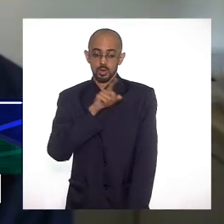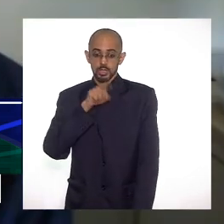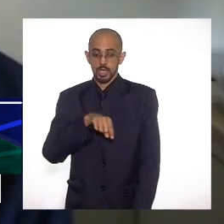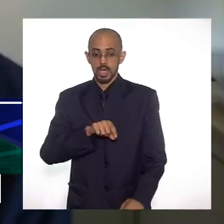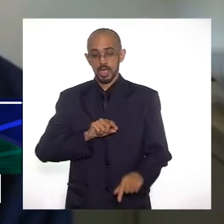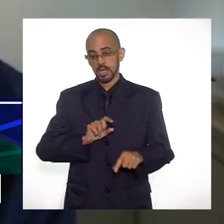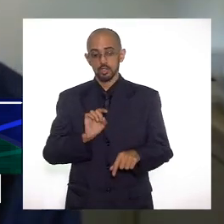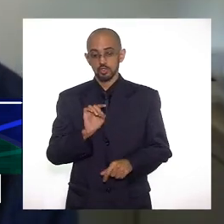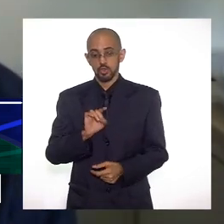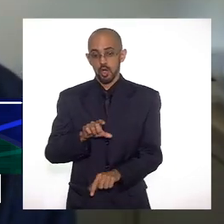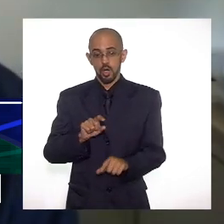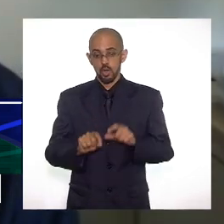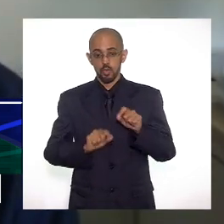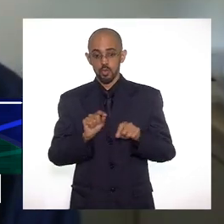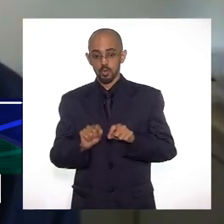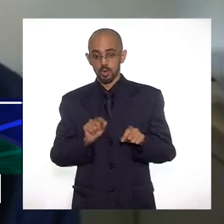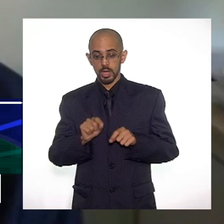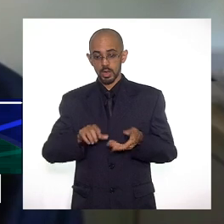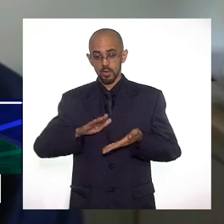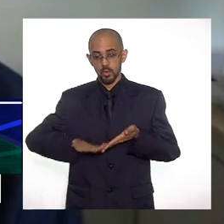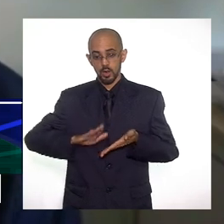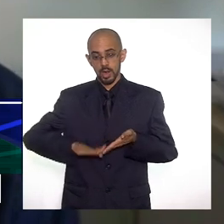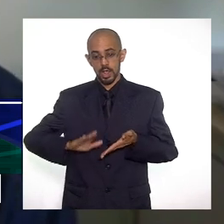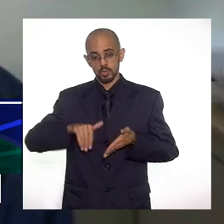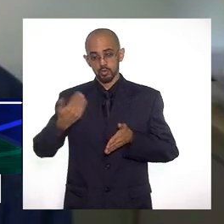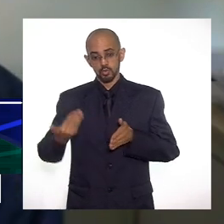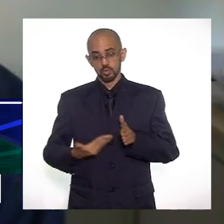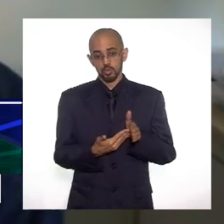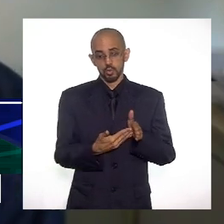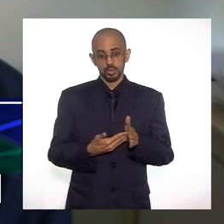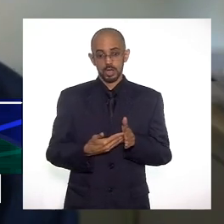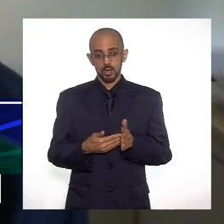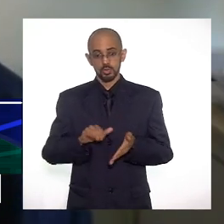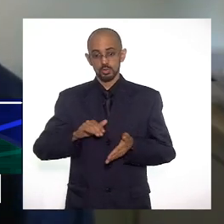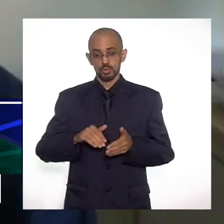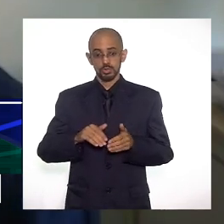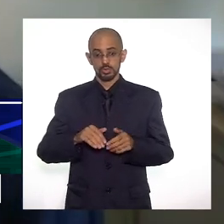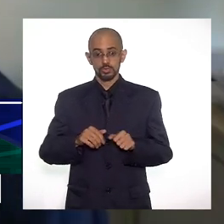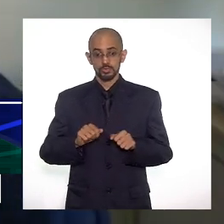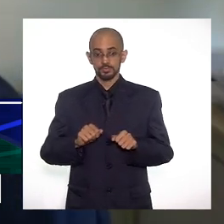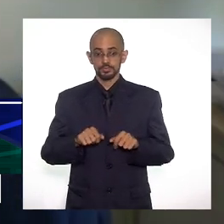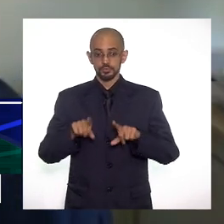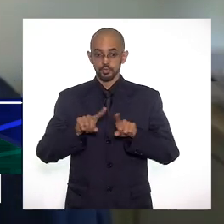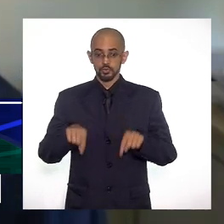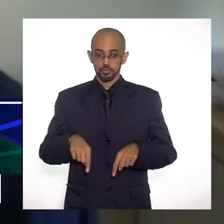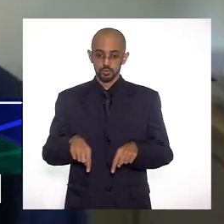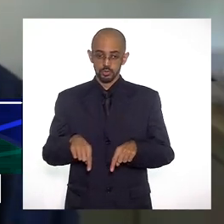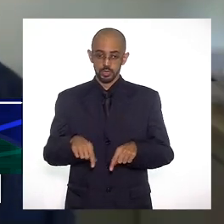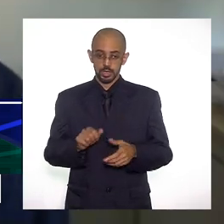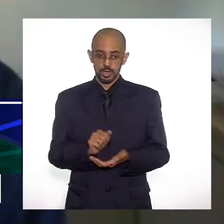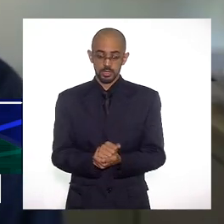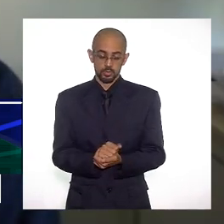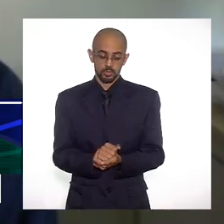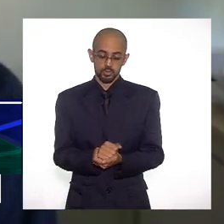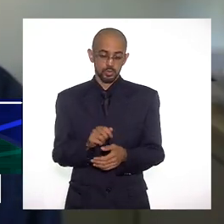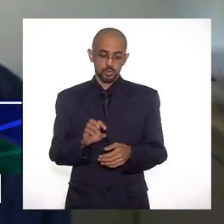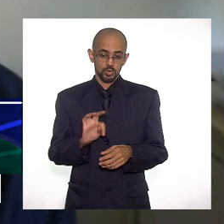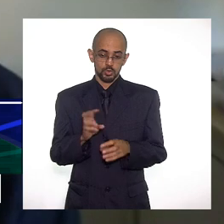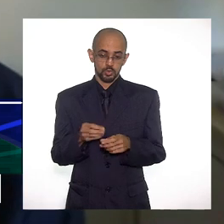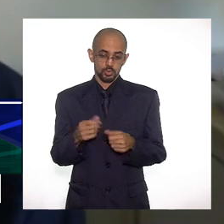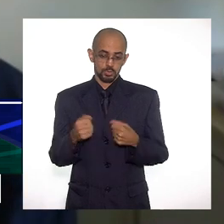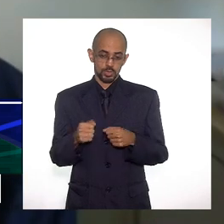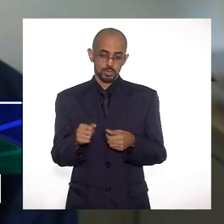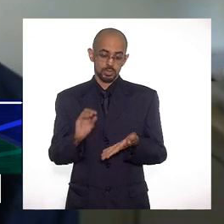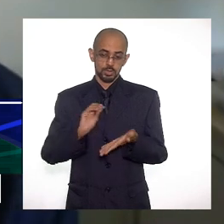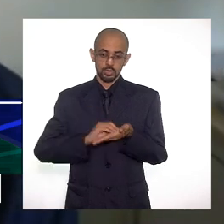única e exclusivamente ao gasto total de despesa de pessoal, o que é que deve ser incluído nele. Então, essa emenda